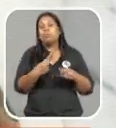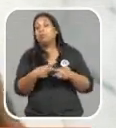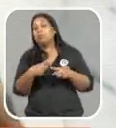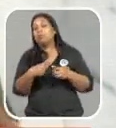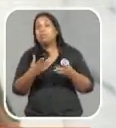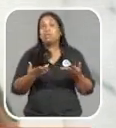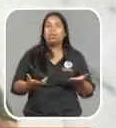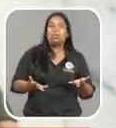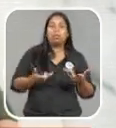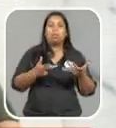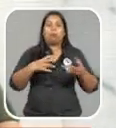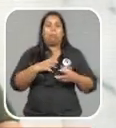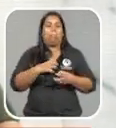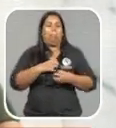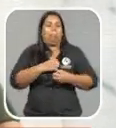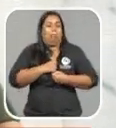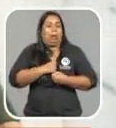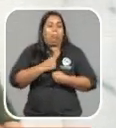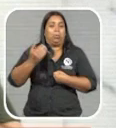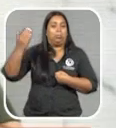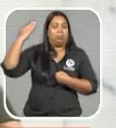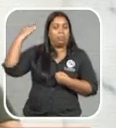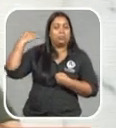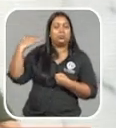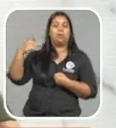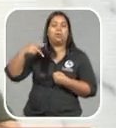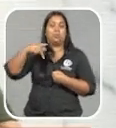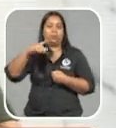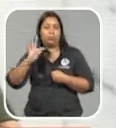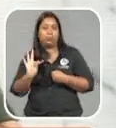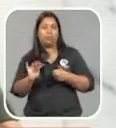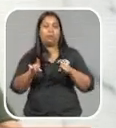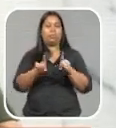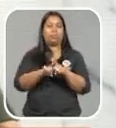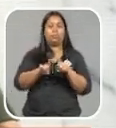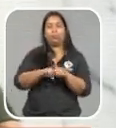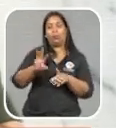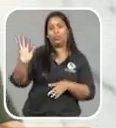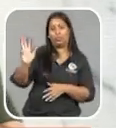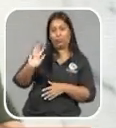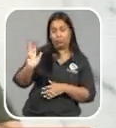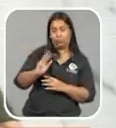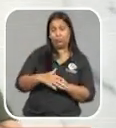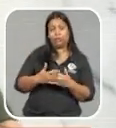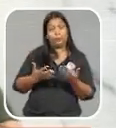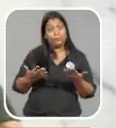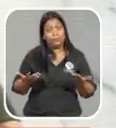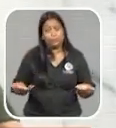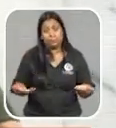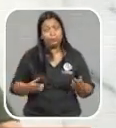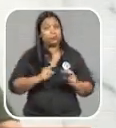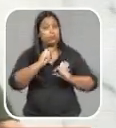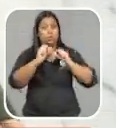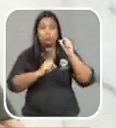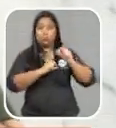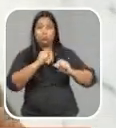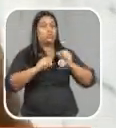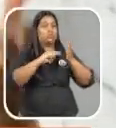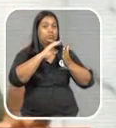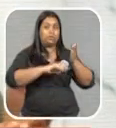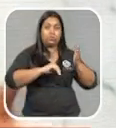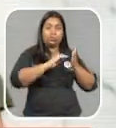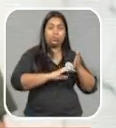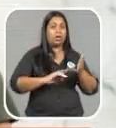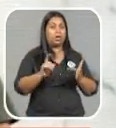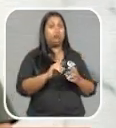do PT, do Lula. E a gente não pode tirar a razão porque teve um momento difícil. Até hoje a